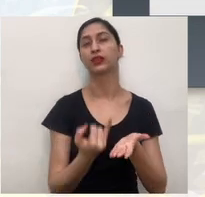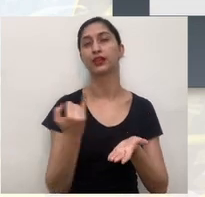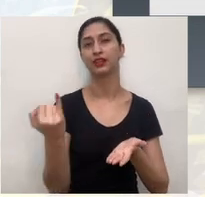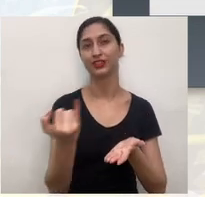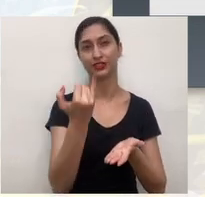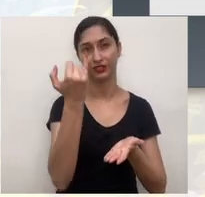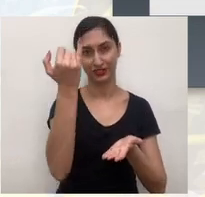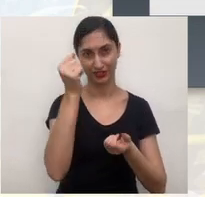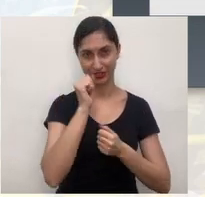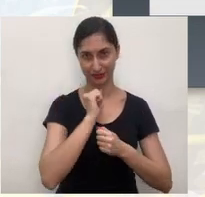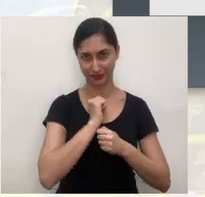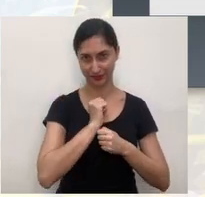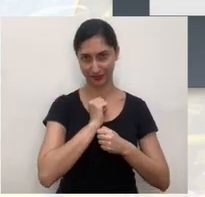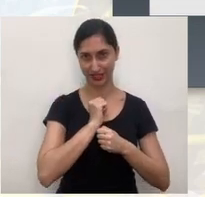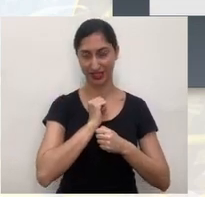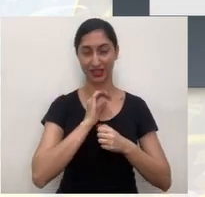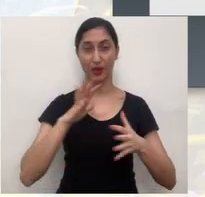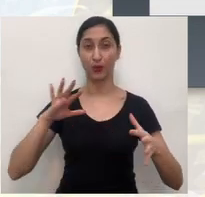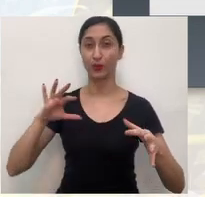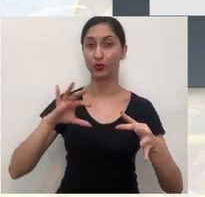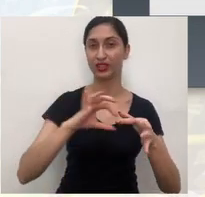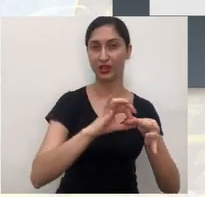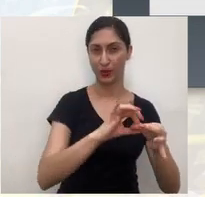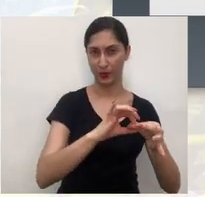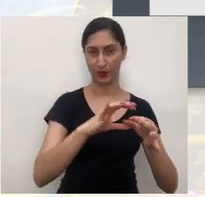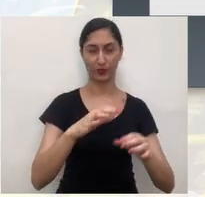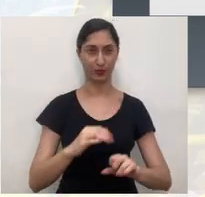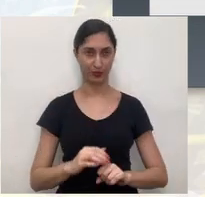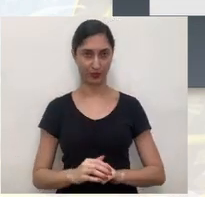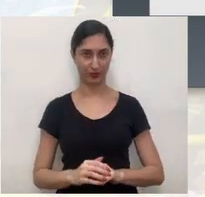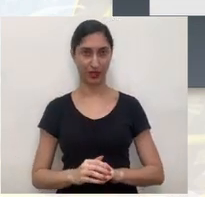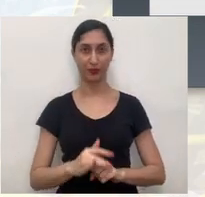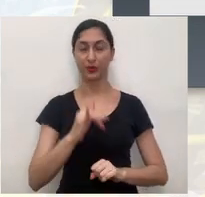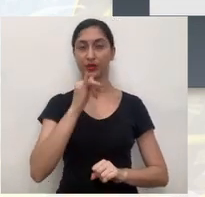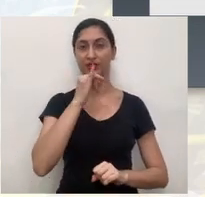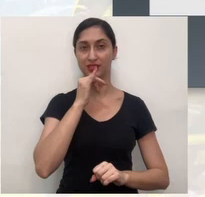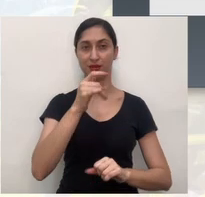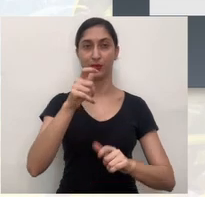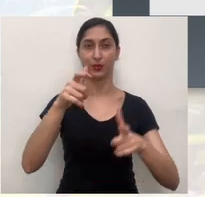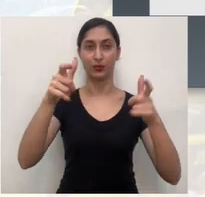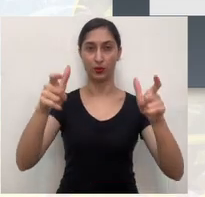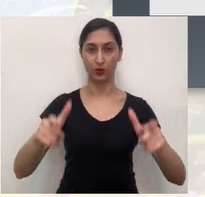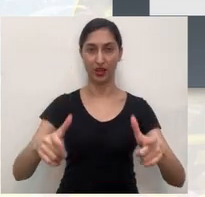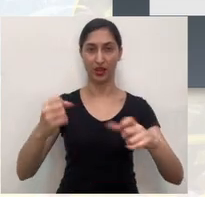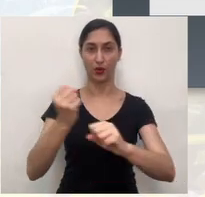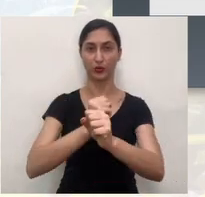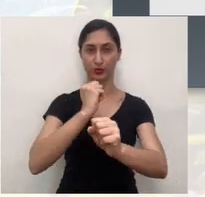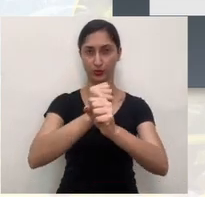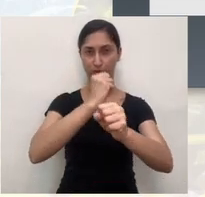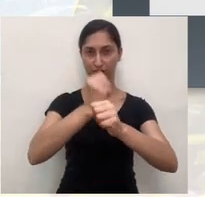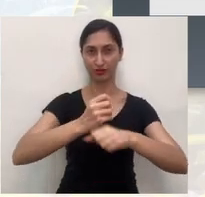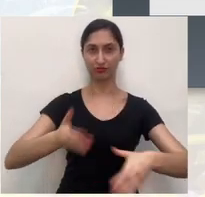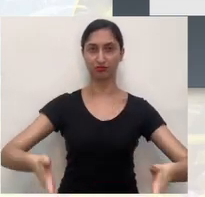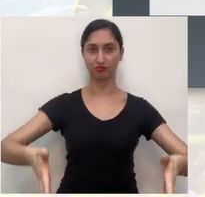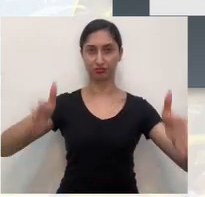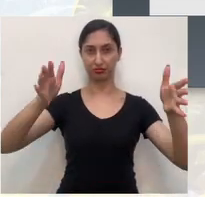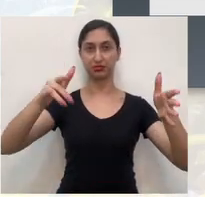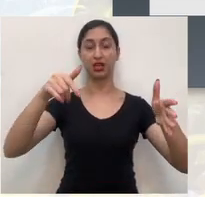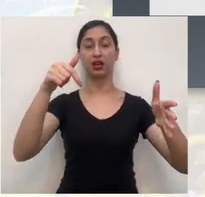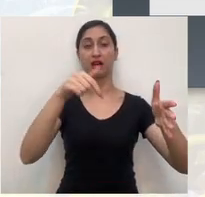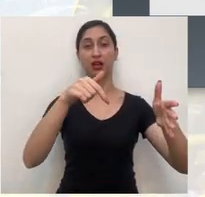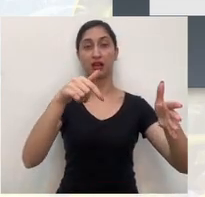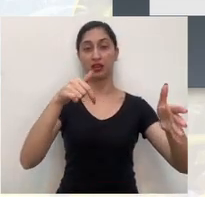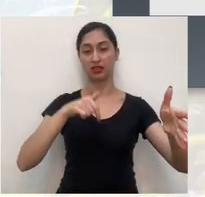importante na composição, no balanço entre a área construída e área com vegetação, nesse balanço,